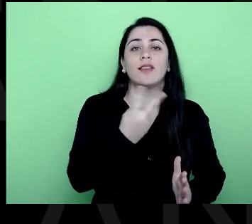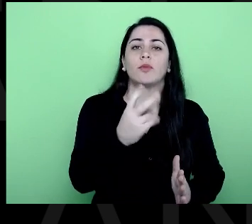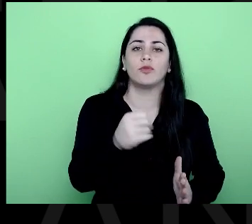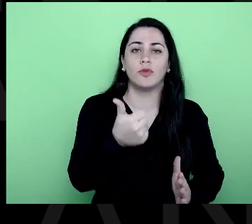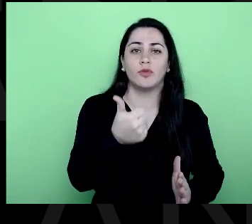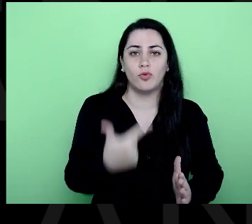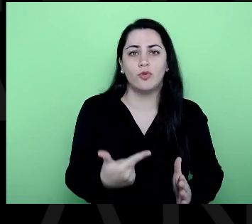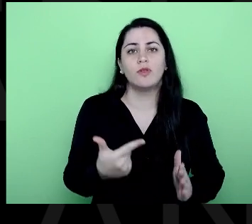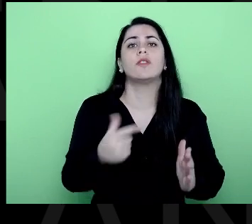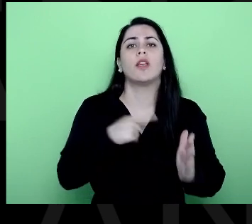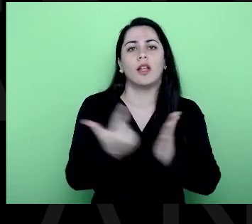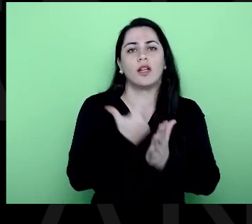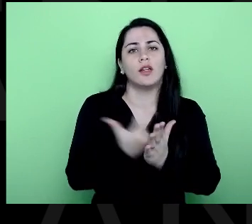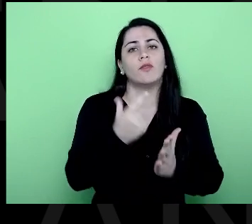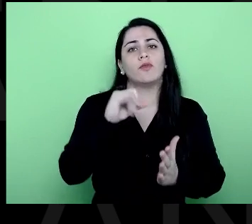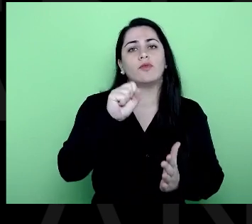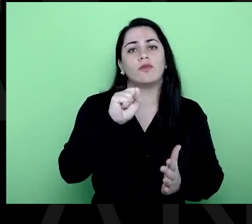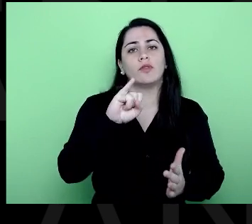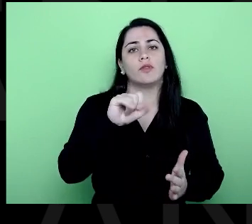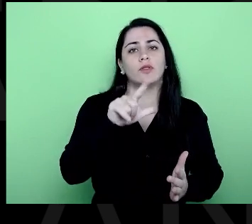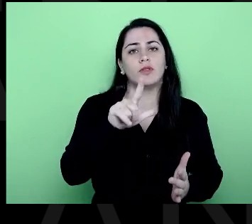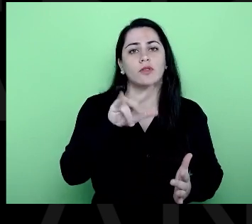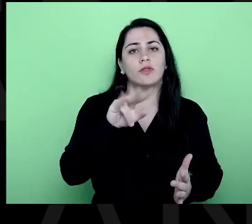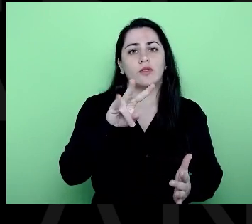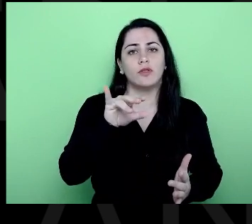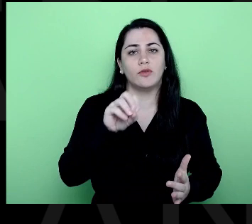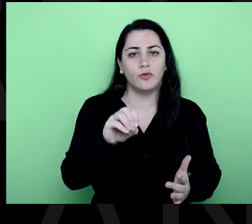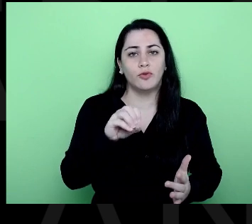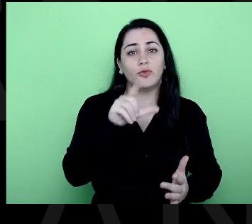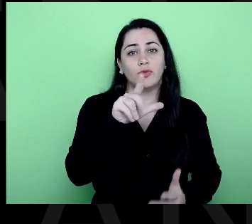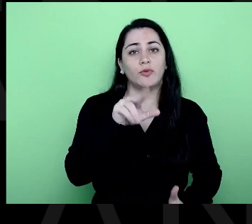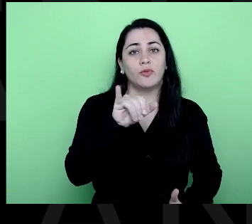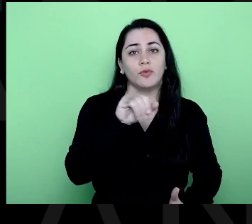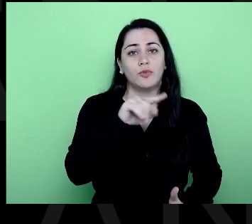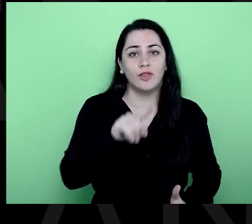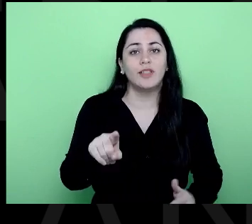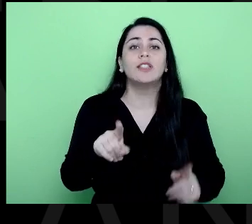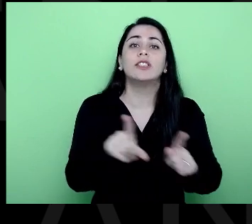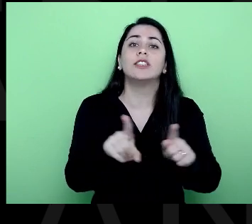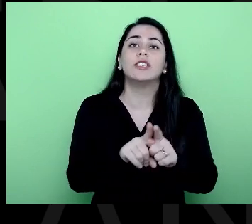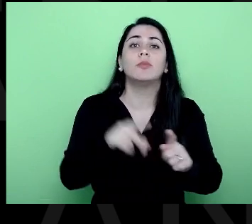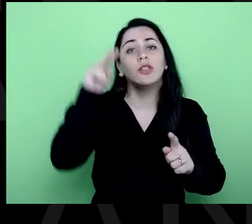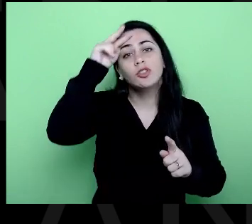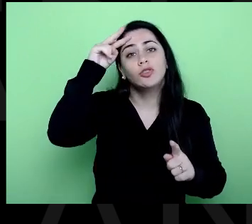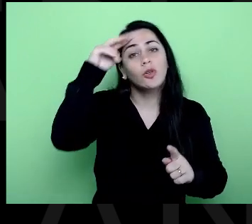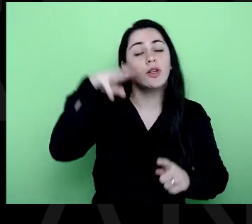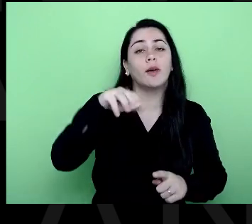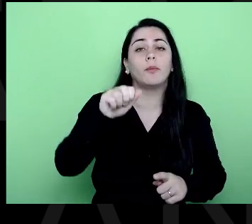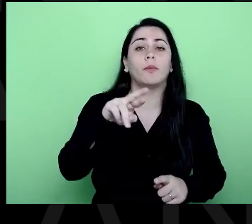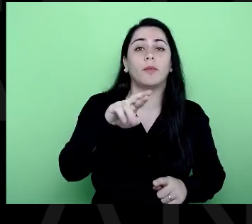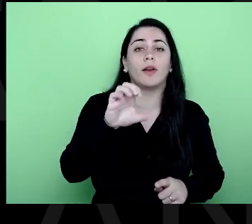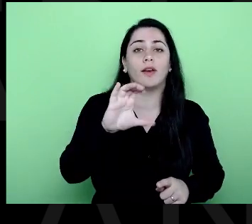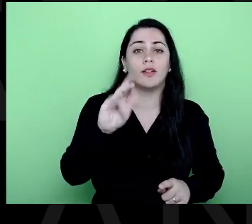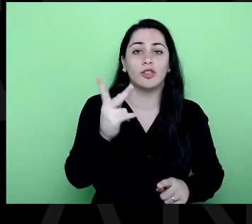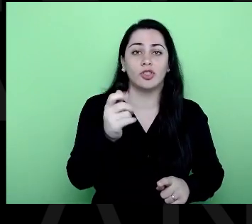dos livros Silvio Luiz, Olho no Lance, O Soldado Absoluto, uma biografia do Marechal Henrique Lott, Operação